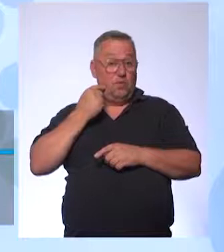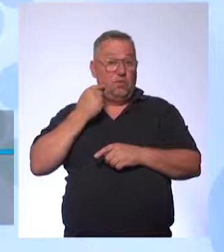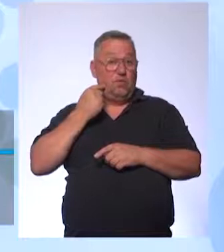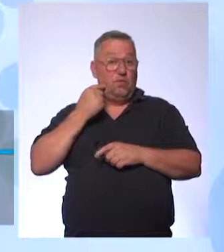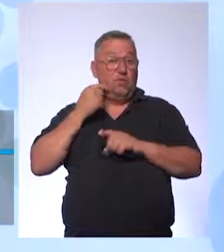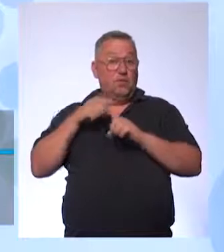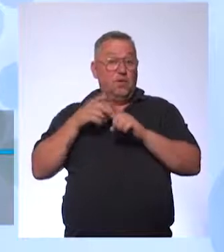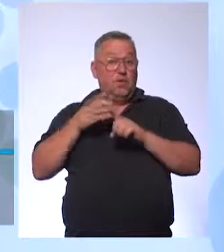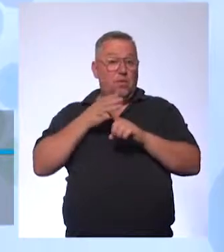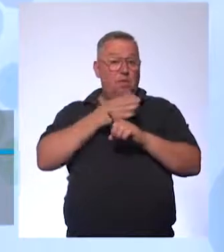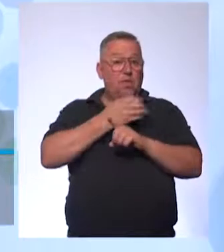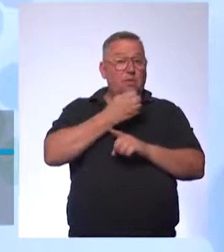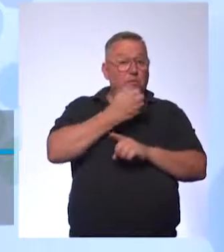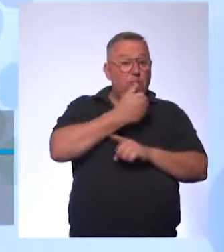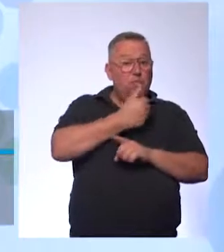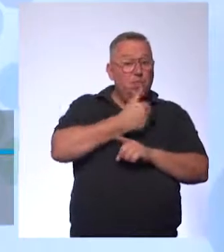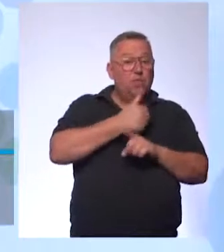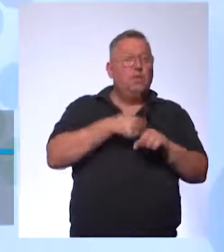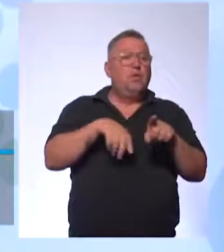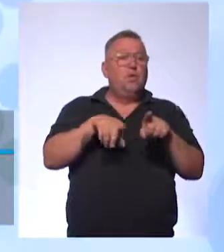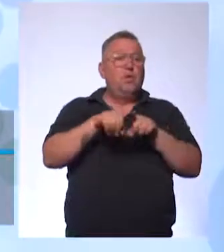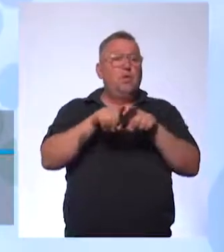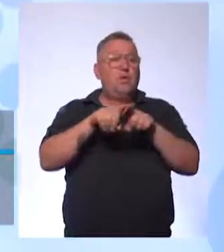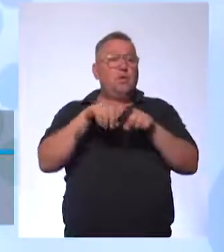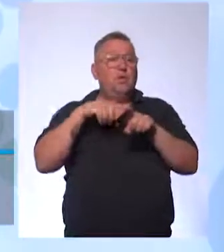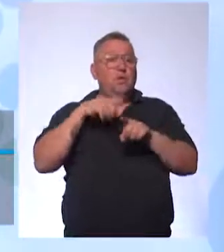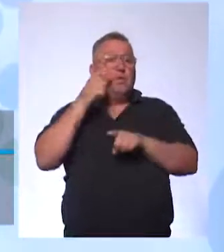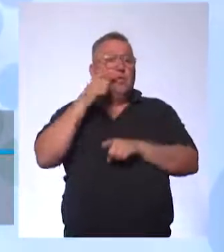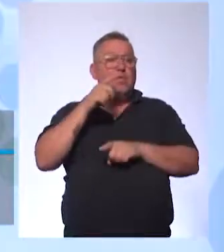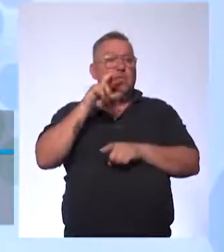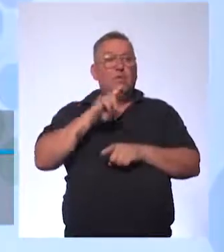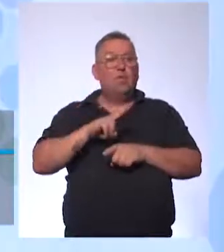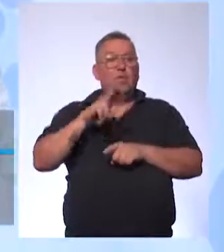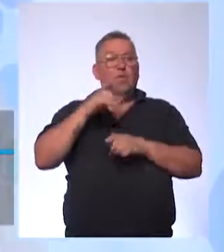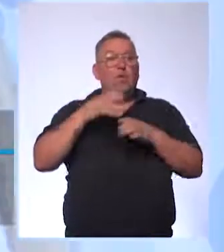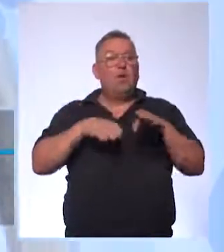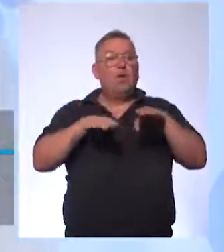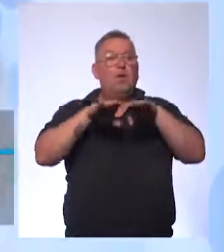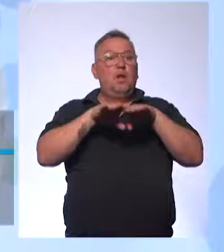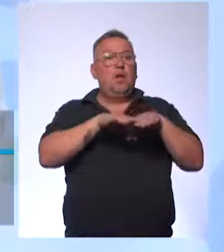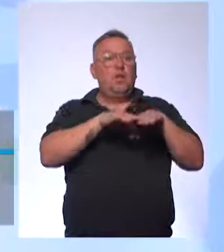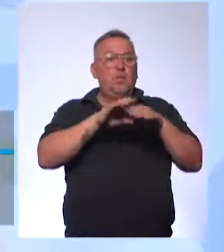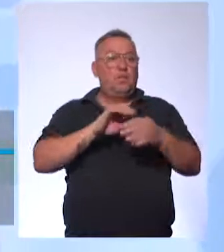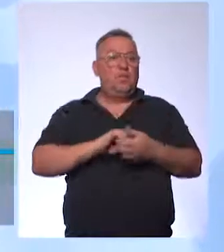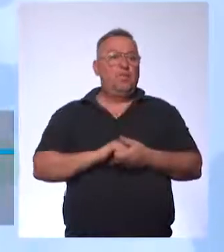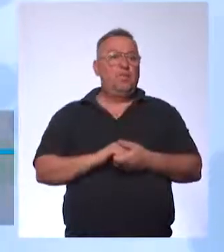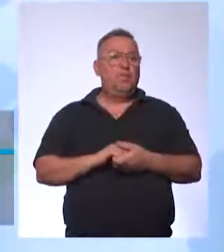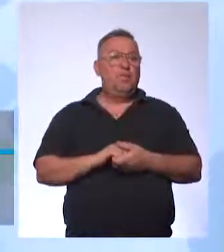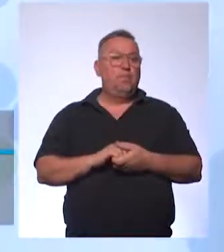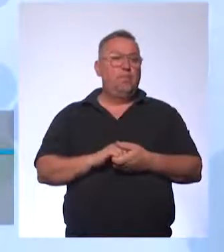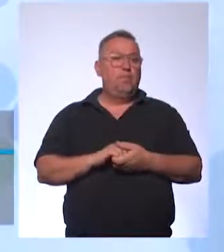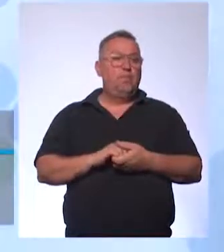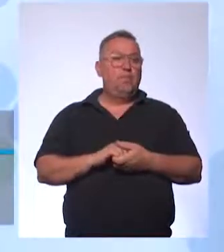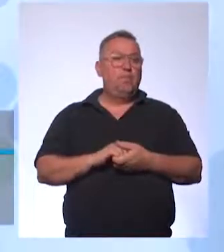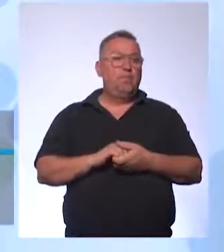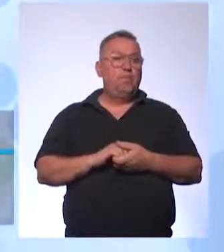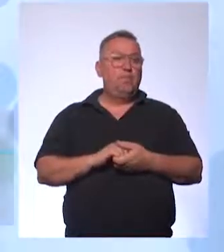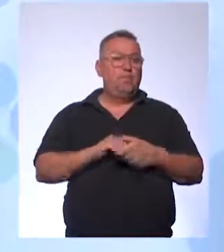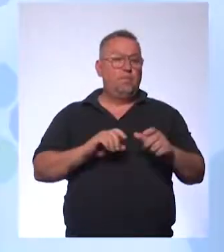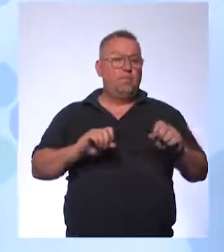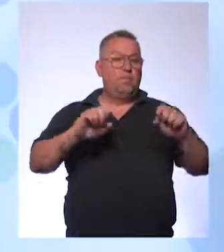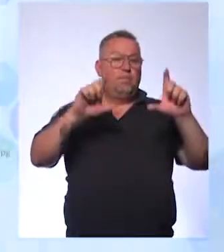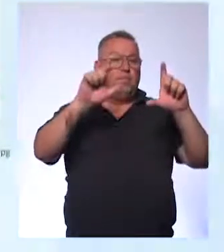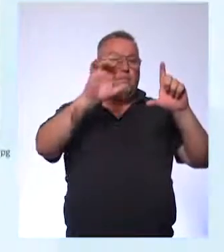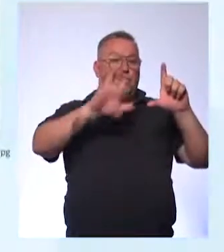lado positivo, tá, gente? A gente só tem que saber o quê? O equilíbrio, né? Então vamos lá. Então tem uma figurinha aí,